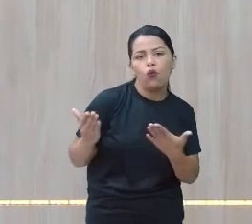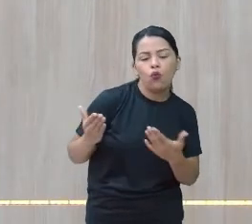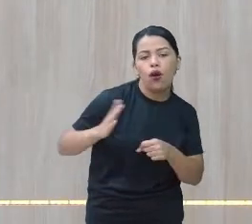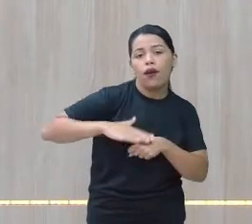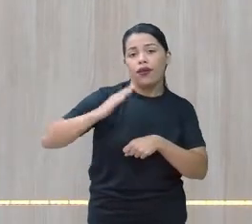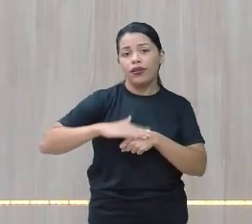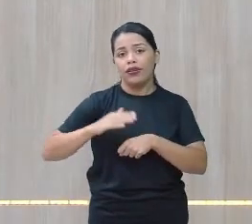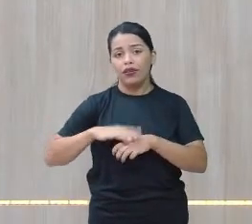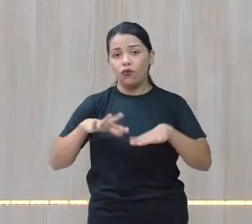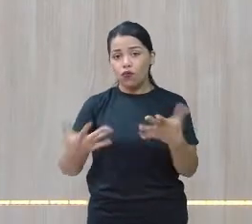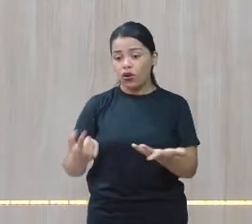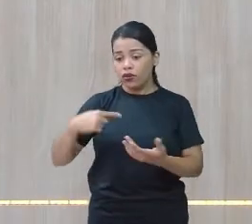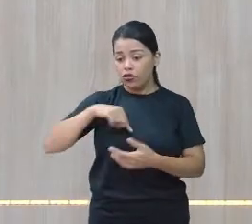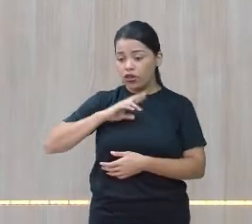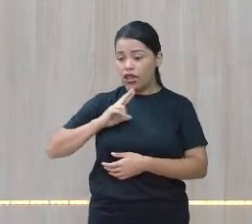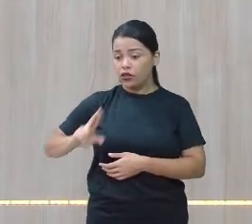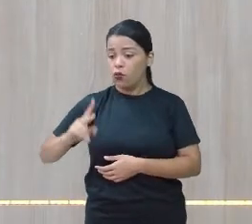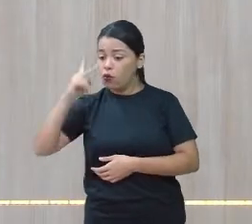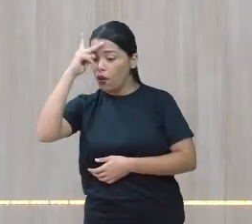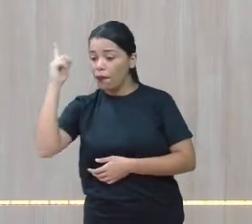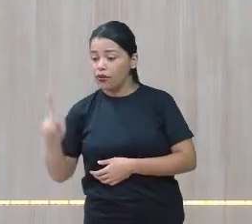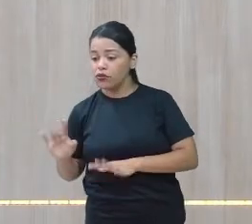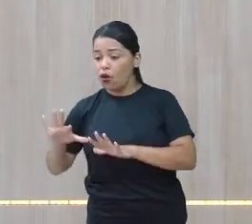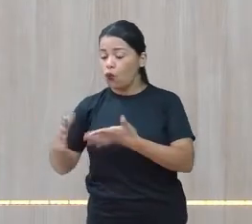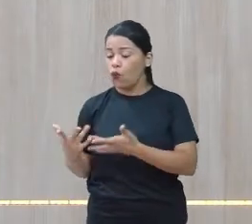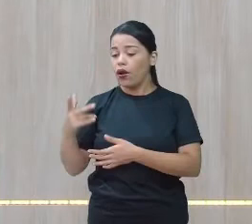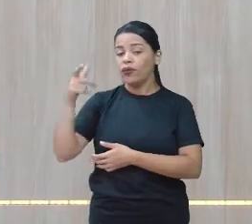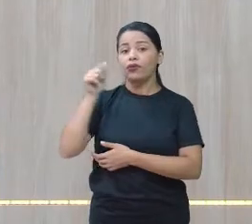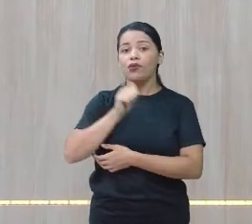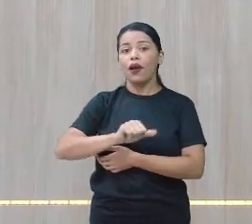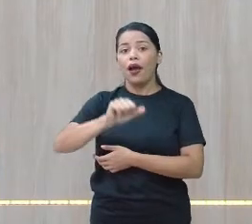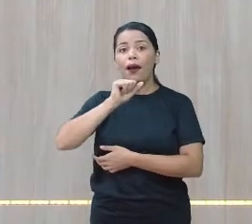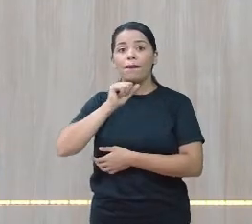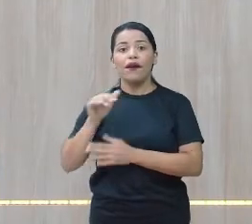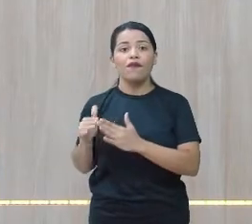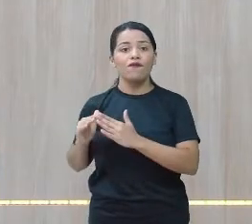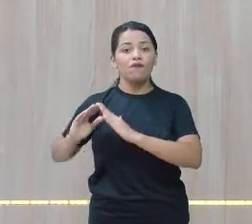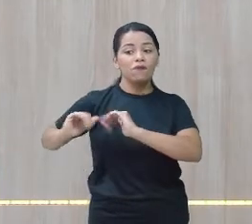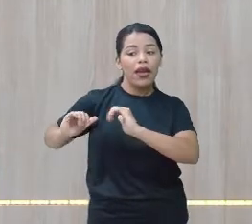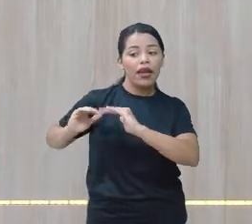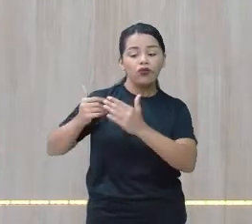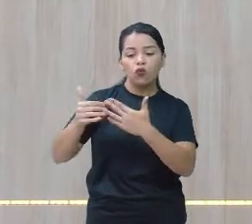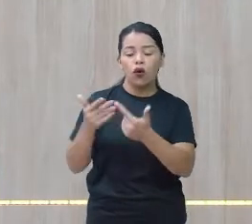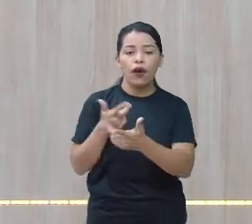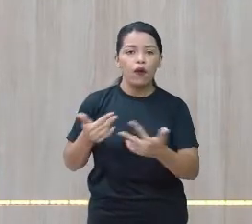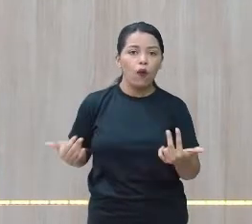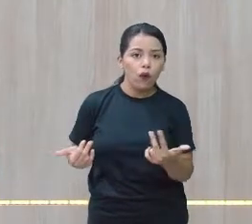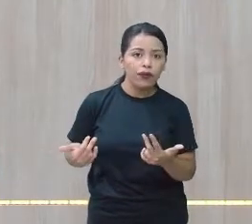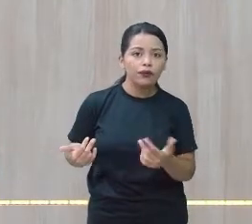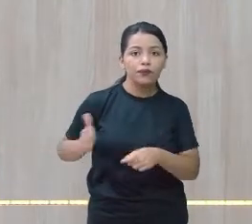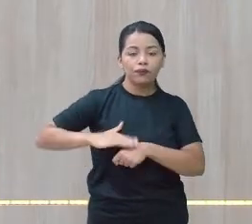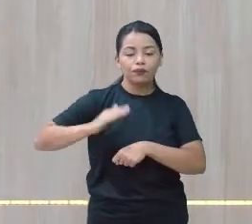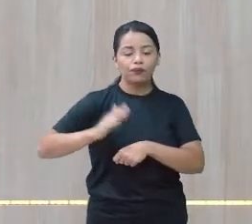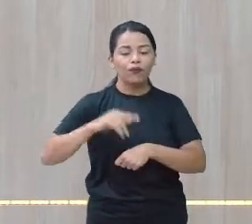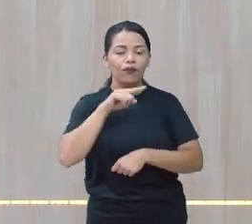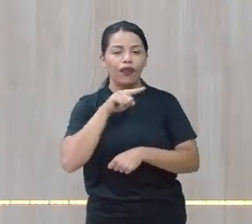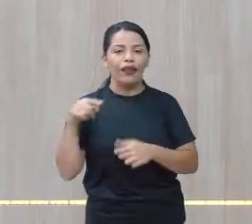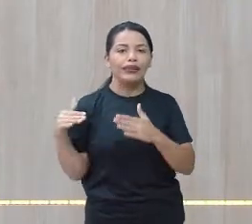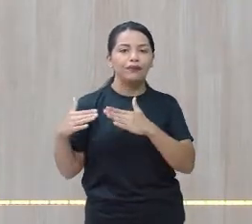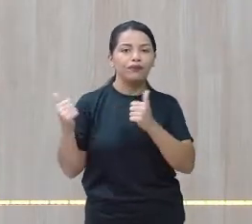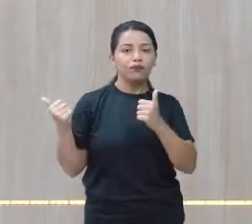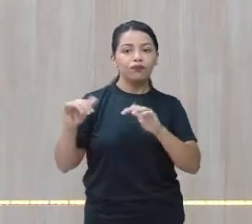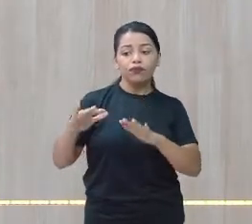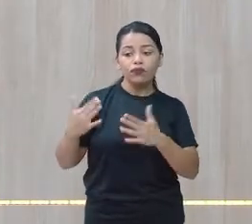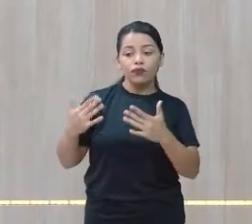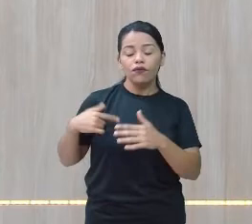né, a hora que a mãe faz um pedido, como é que vocês estão respondendo? A hora também que vocês estão pedindo e a mãe pediu na